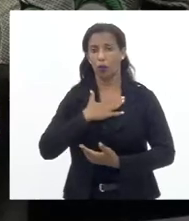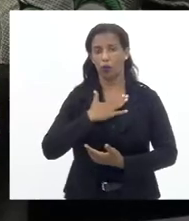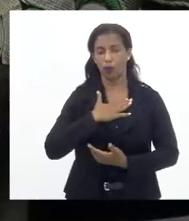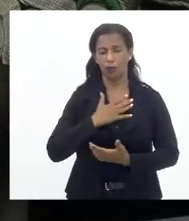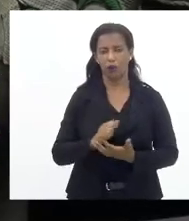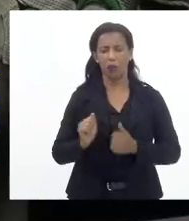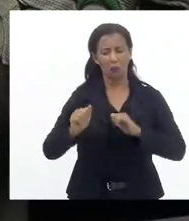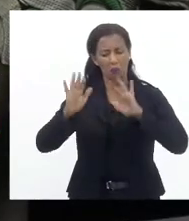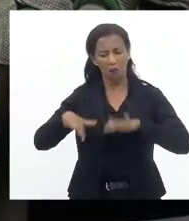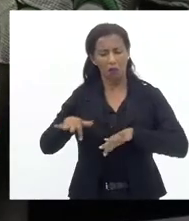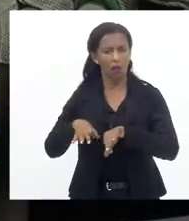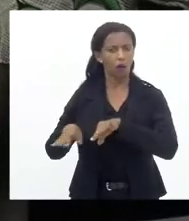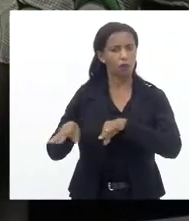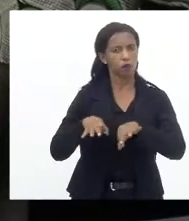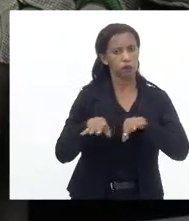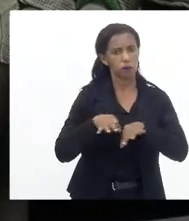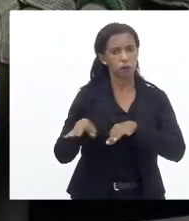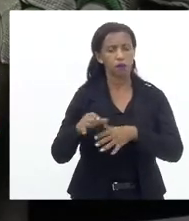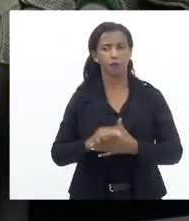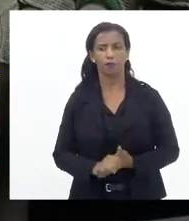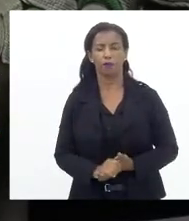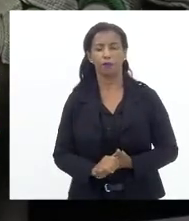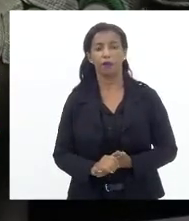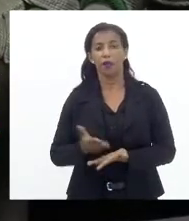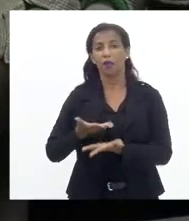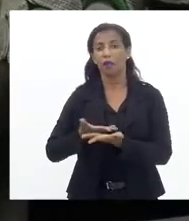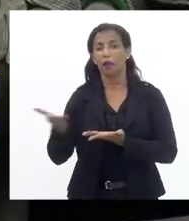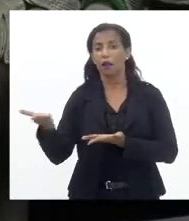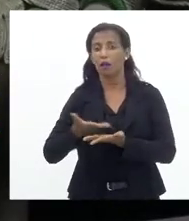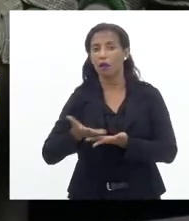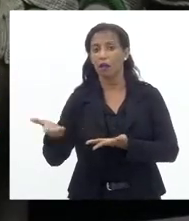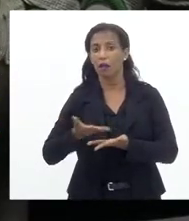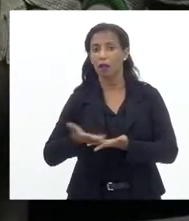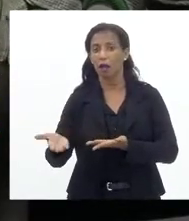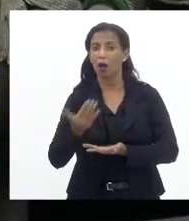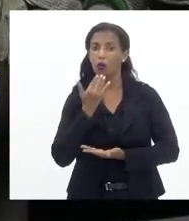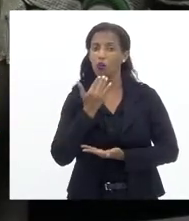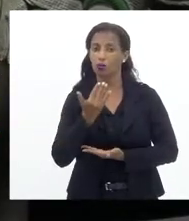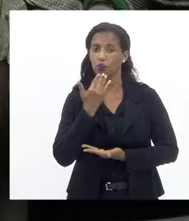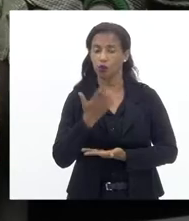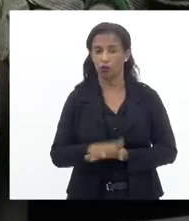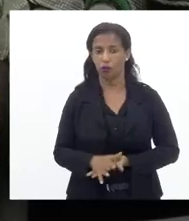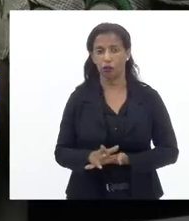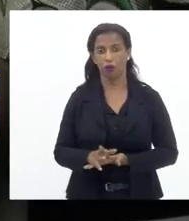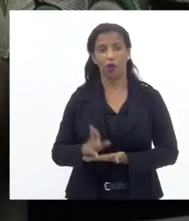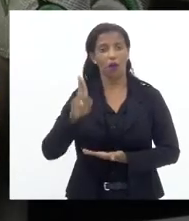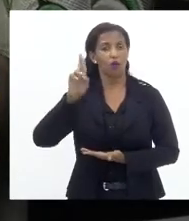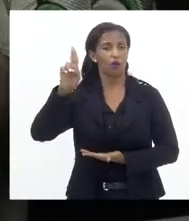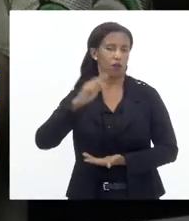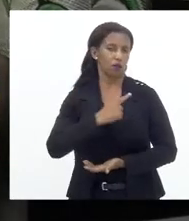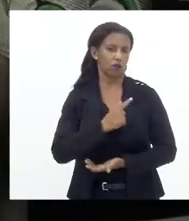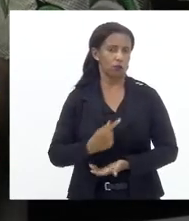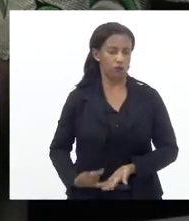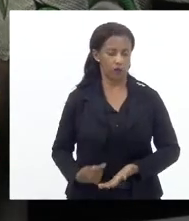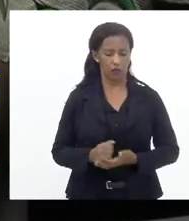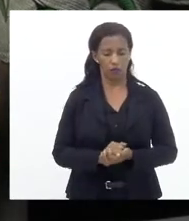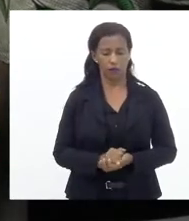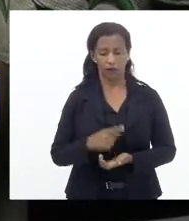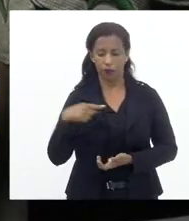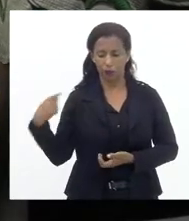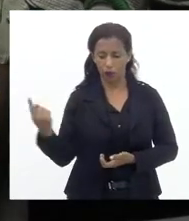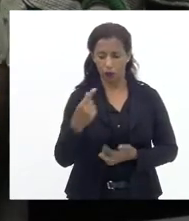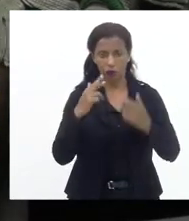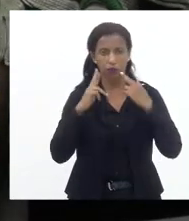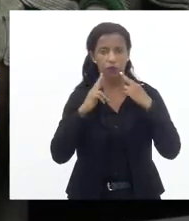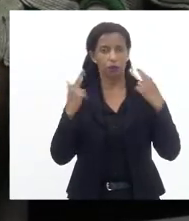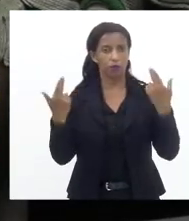muito bem organizada e encaminharam algumas reivindicações a liderança de governo nós fizemos uma